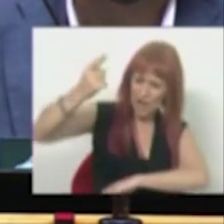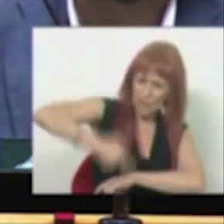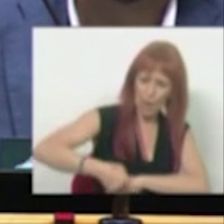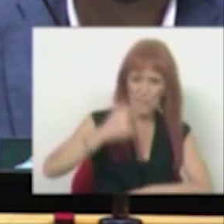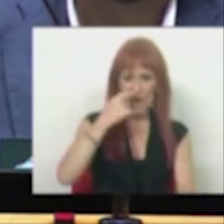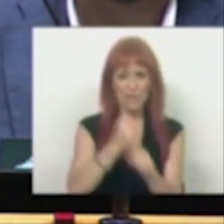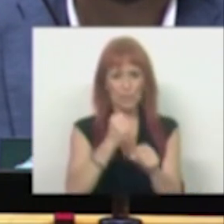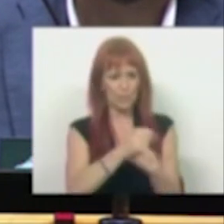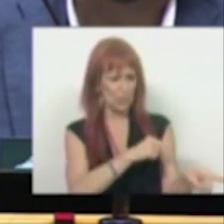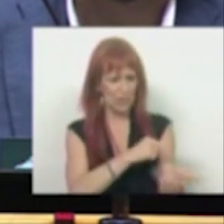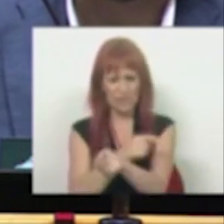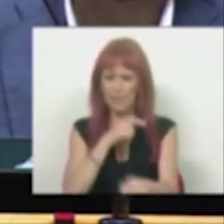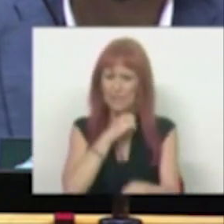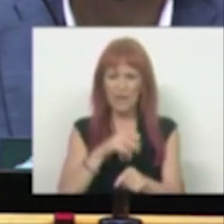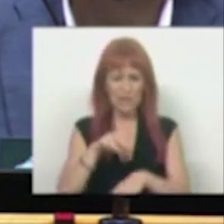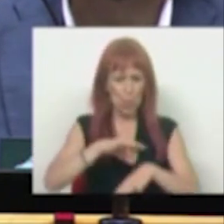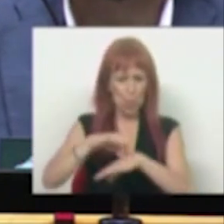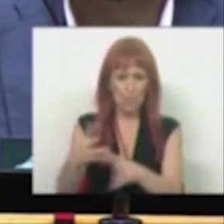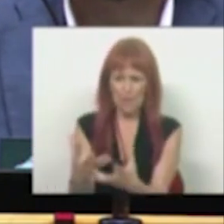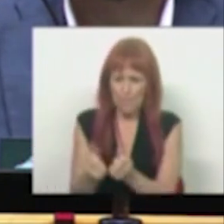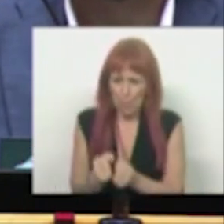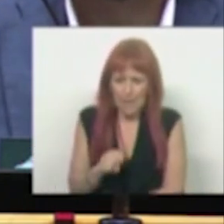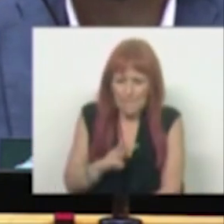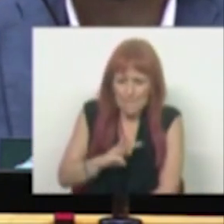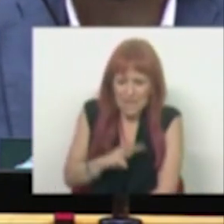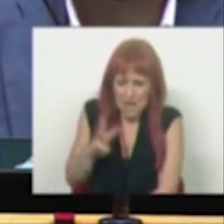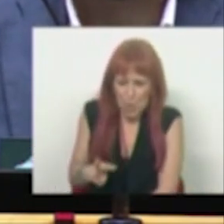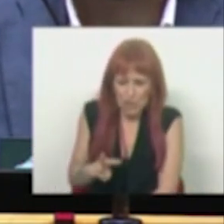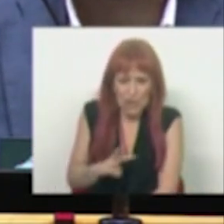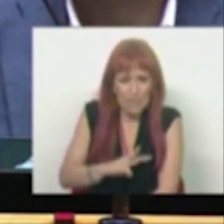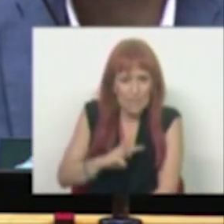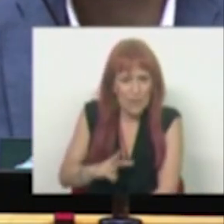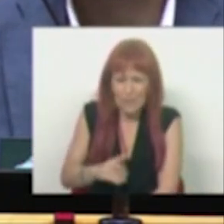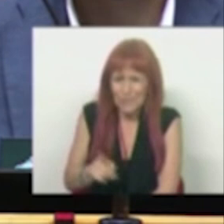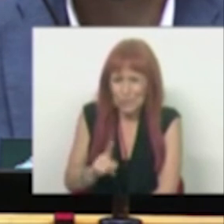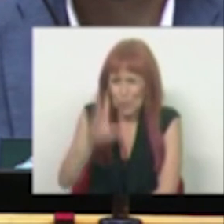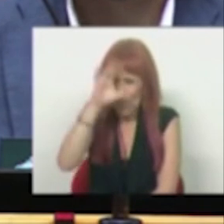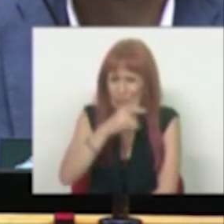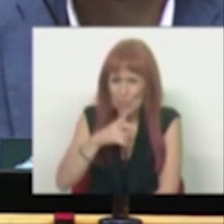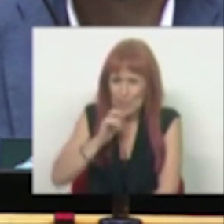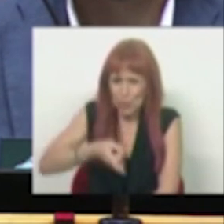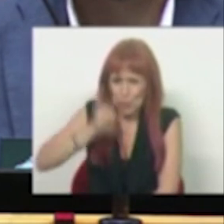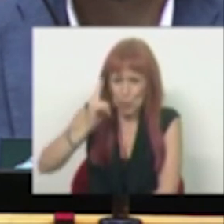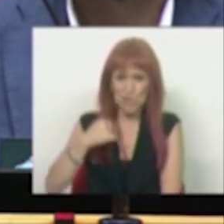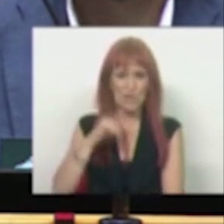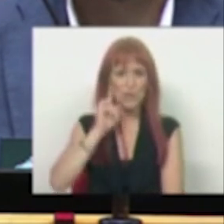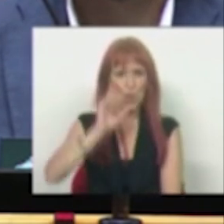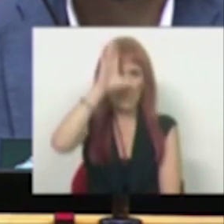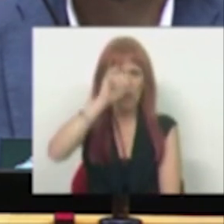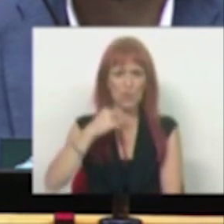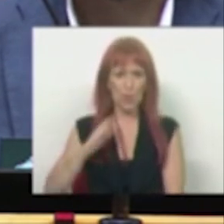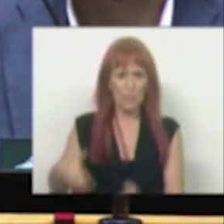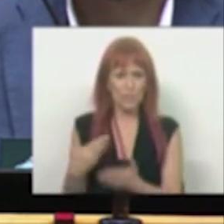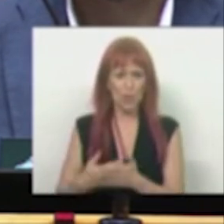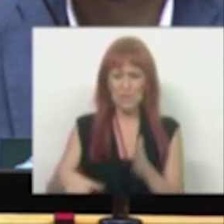aos trabalhadores, permite à Uber poupar milhões. Mas não foi isso que o Governo prometeu. E a Senhora Ministra, quando